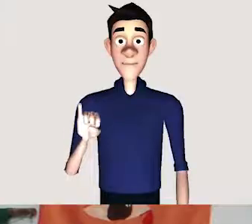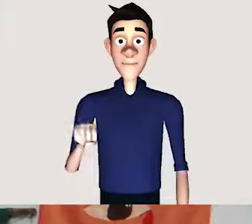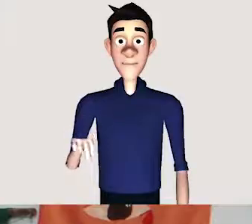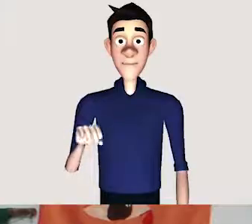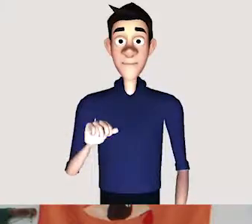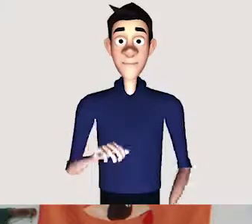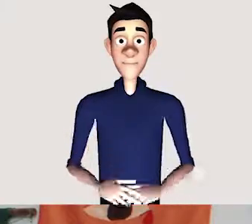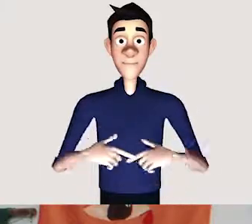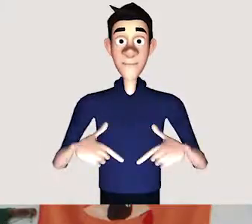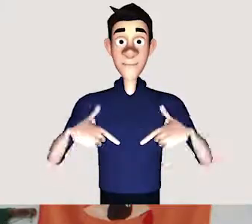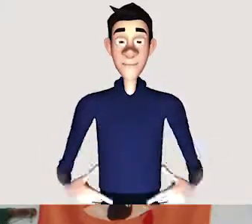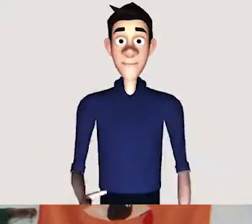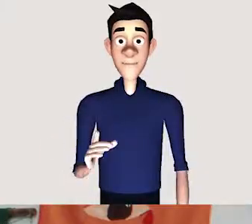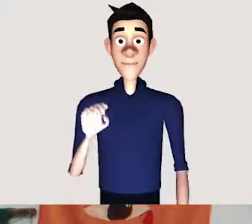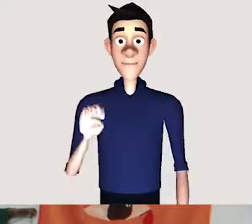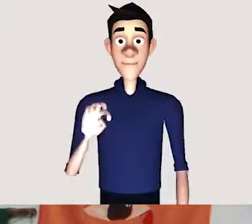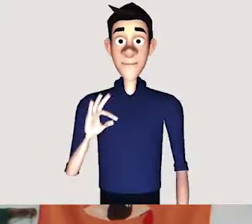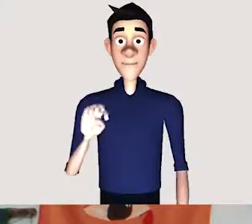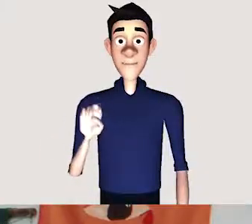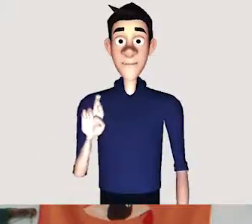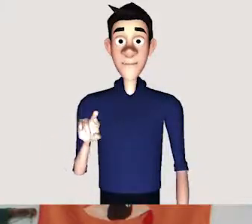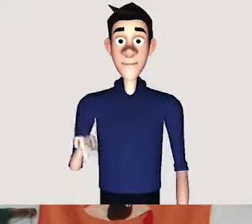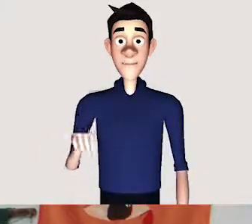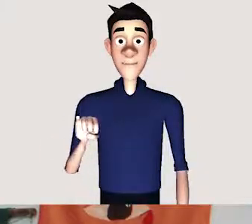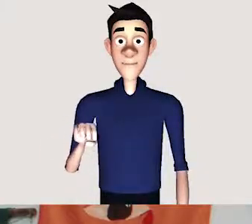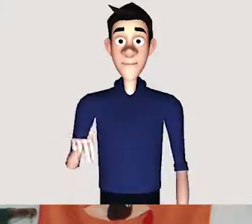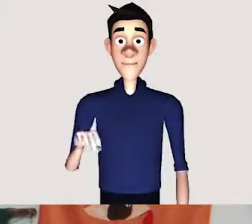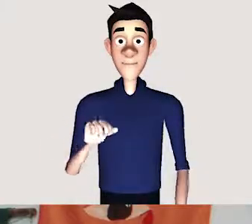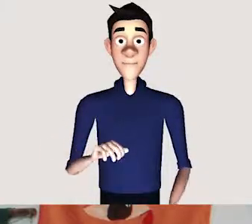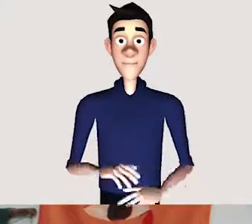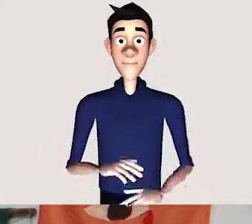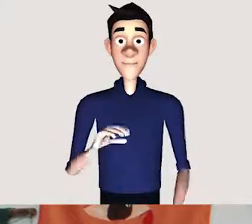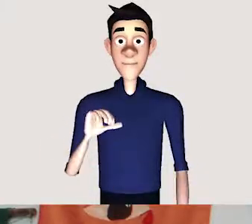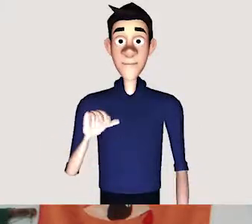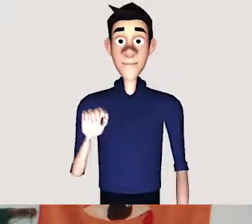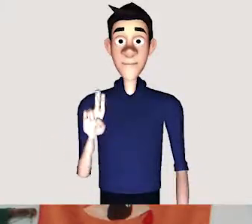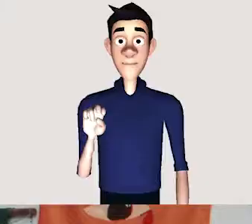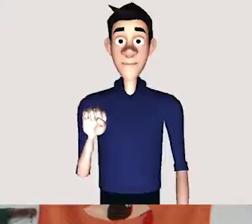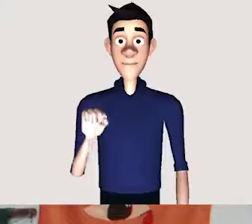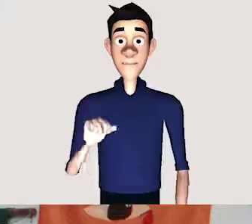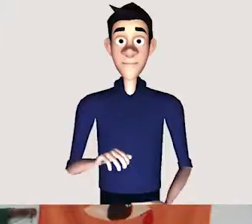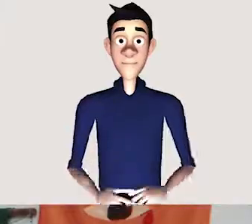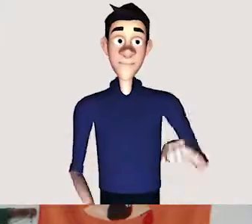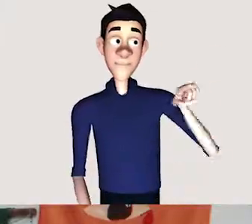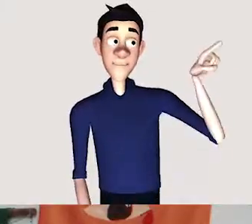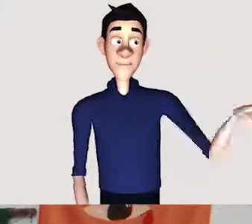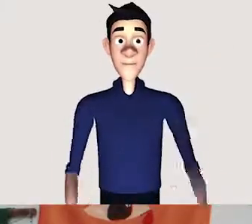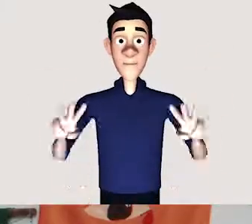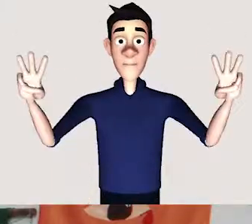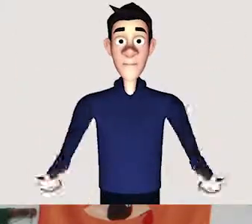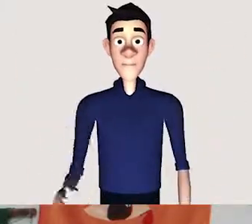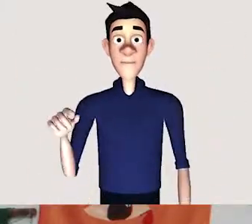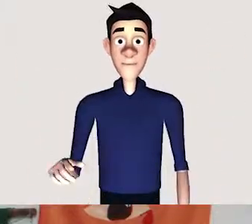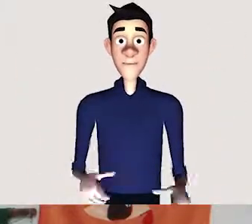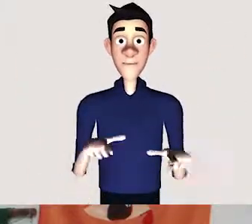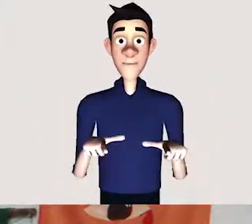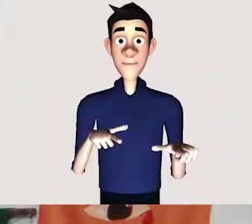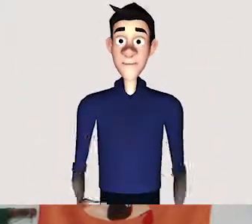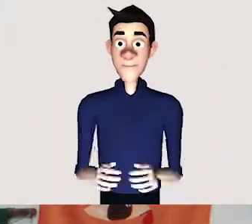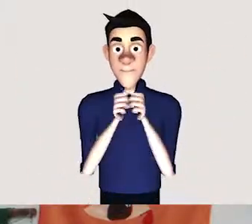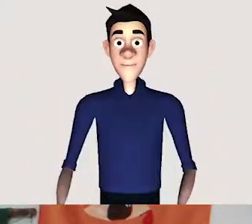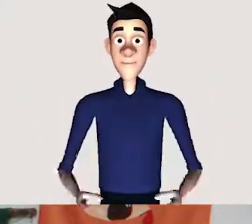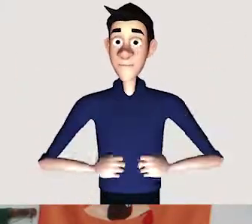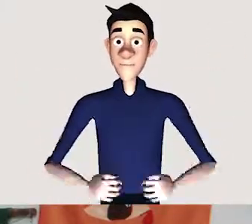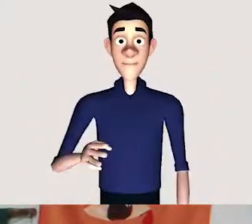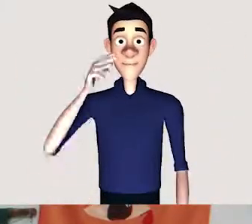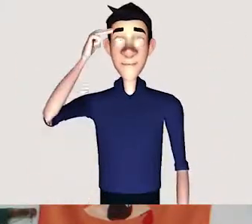da memória a favor de determinadas lutas, de determinadas causas. Aqueles museus que trabalham